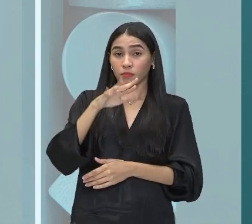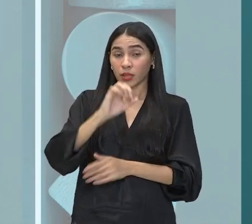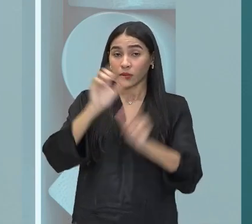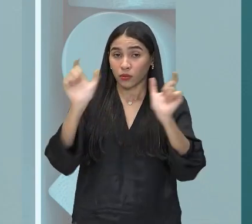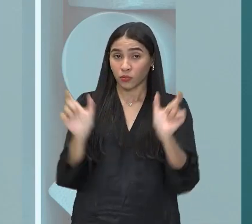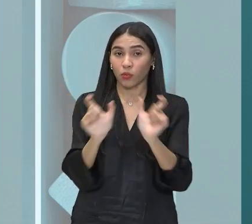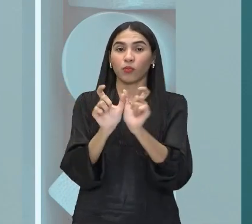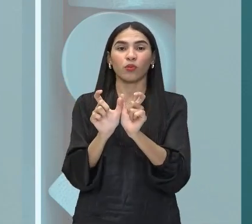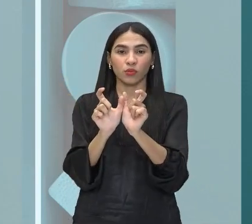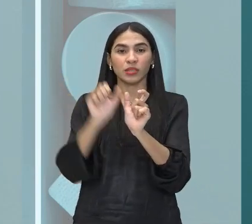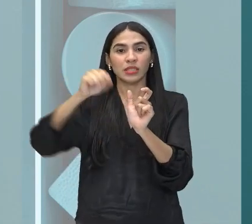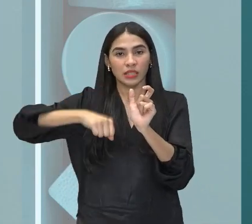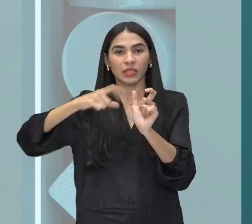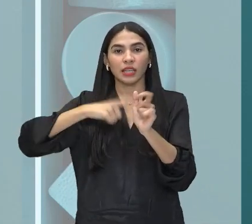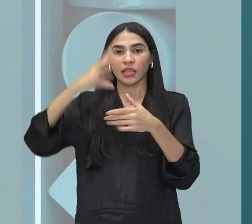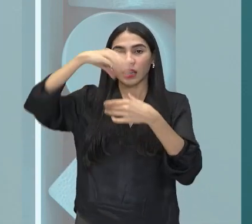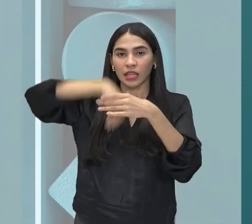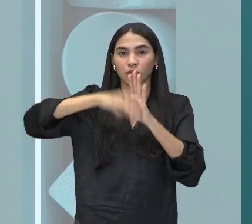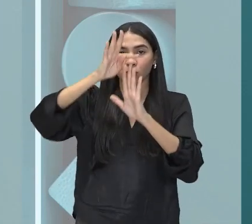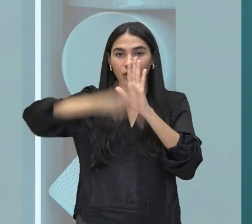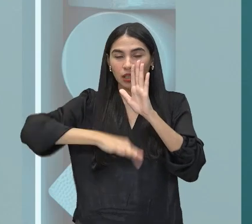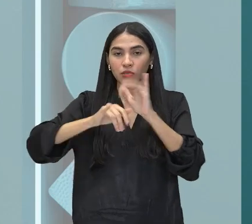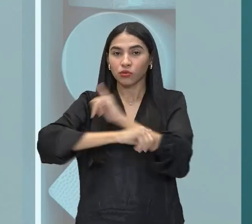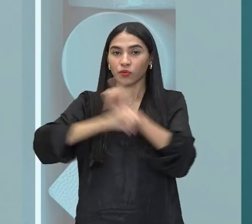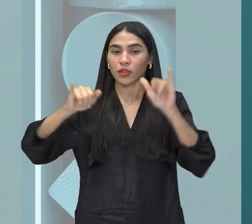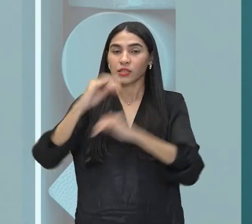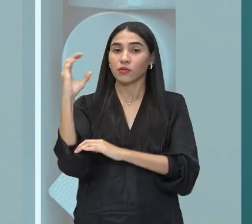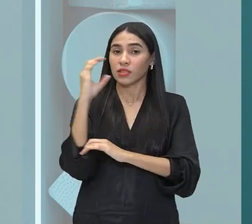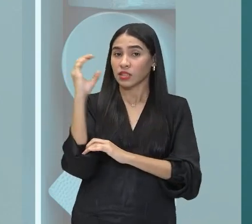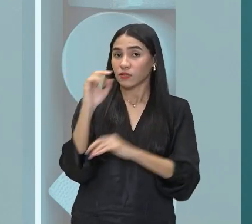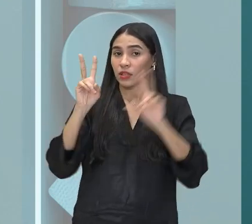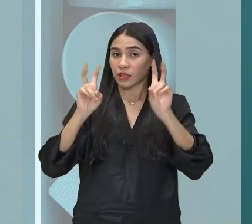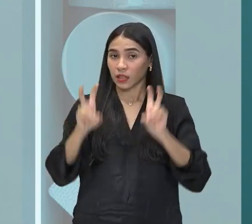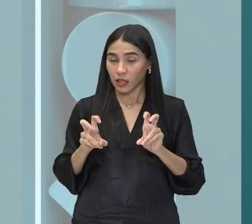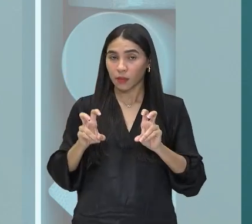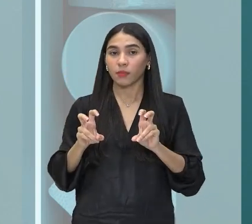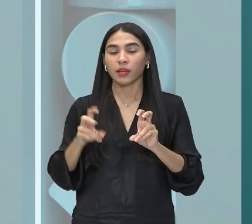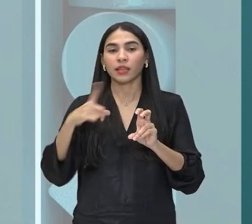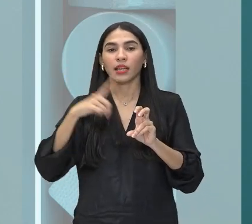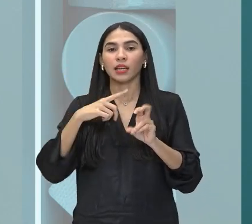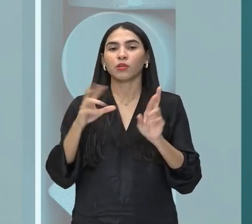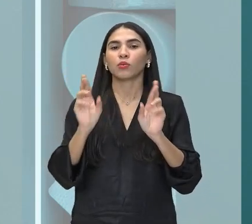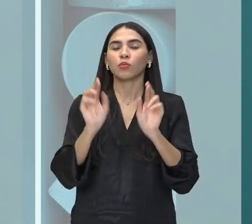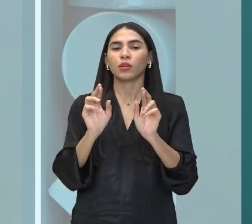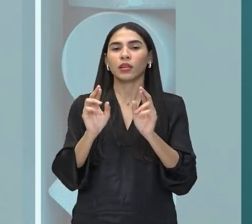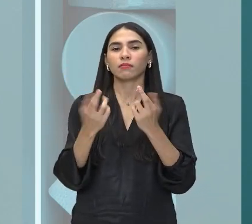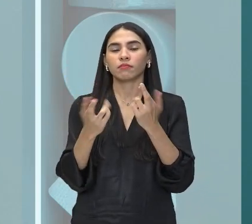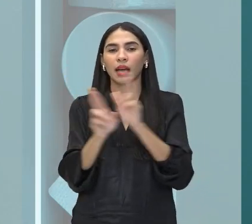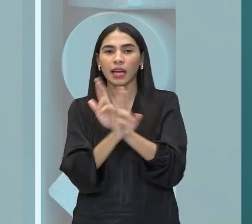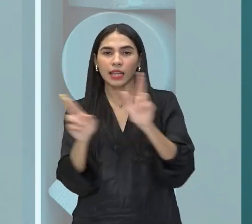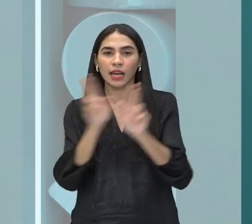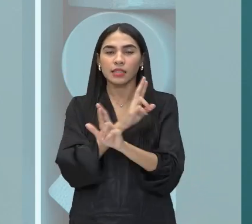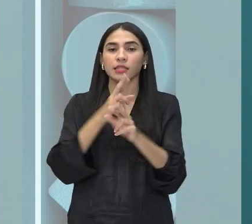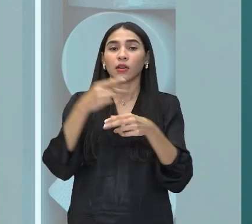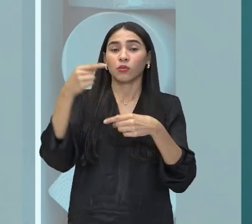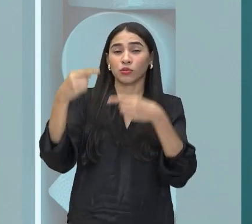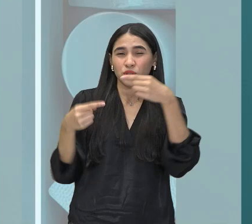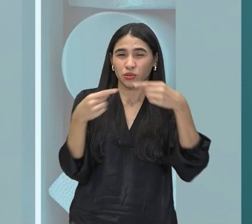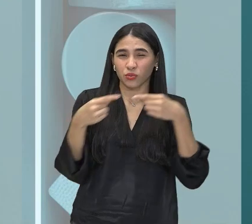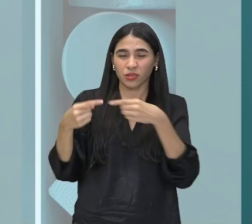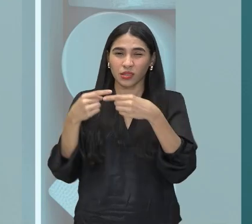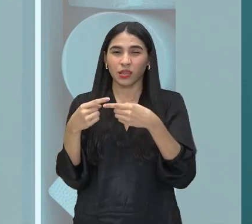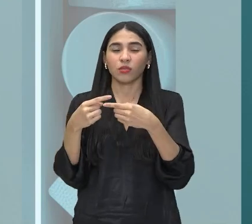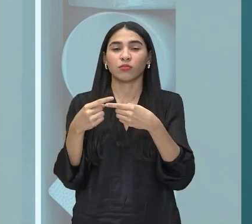presente nesses textos de divulgação científica, construindo relações lógicas e discursivas que vão